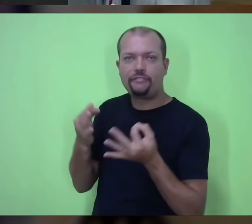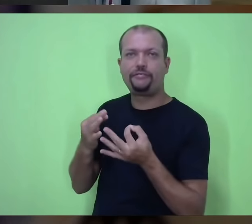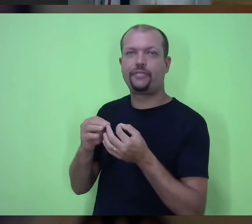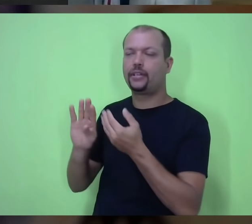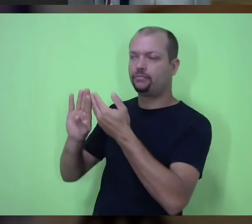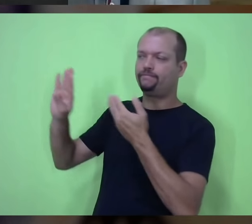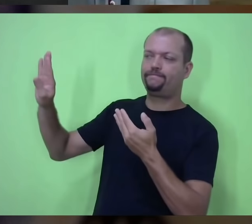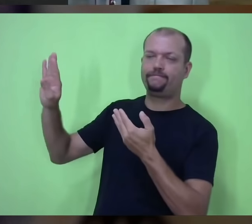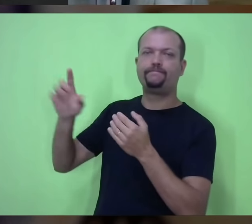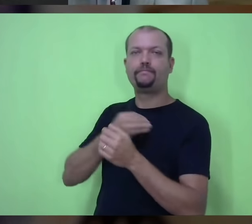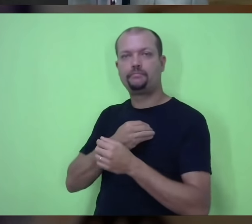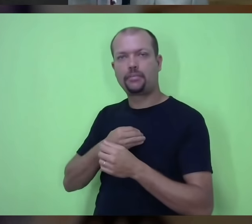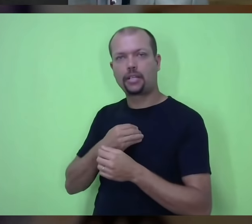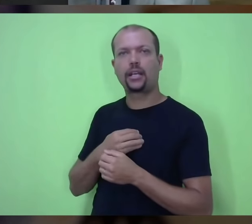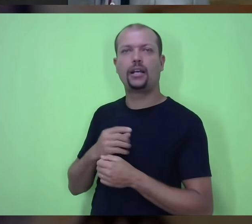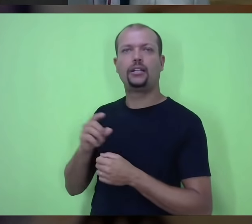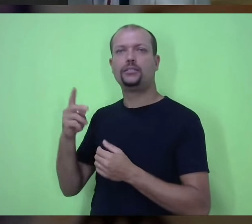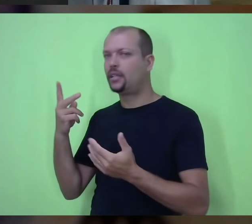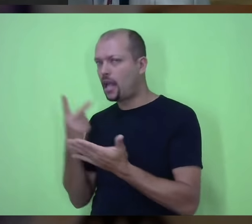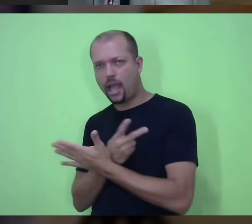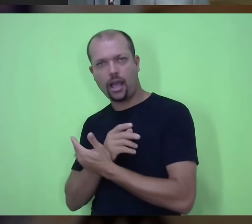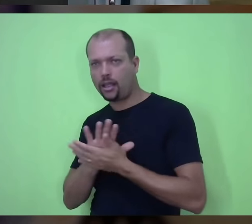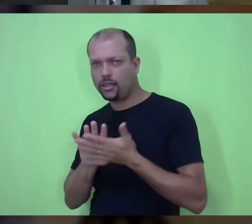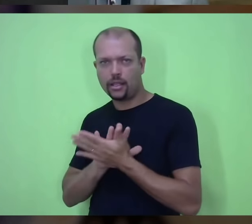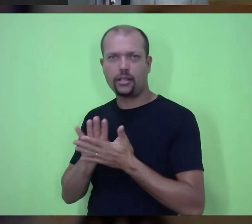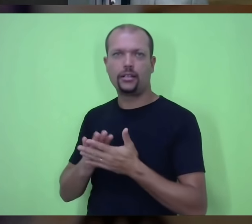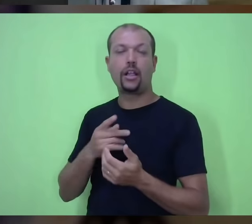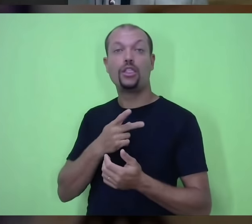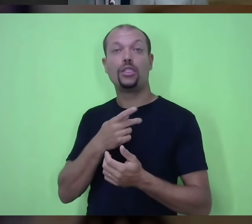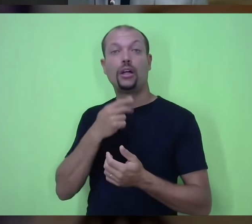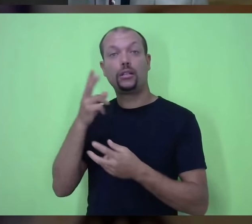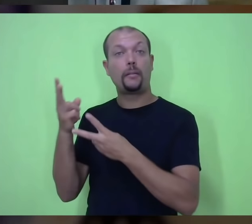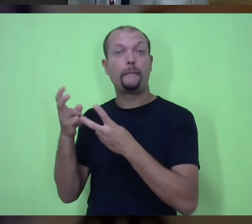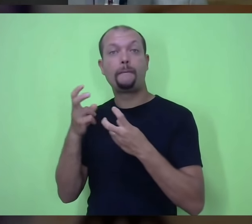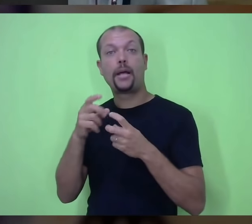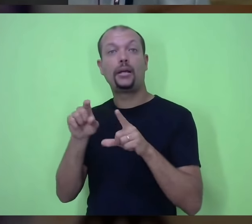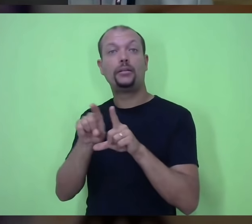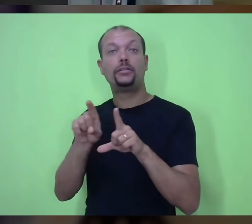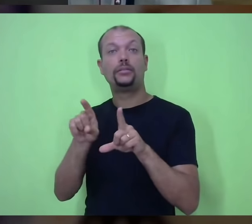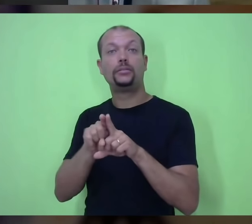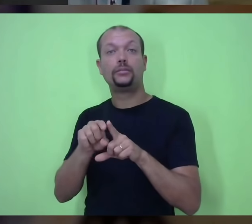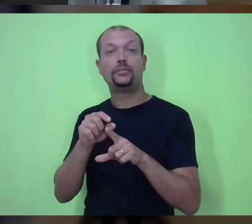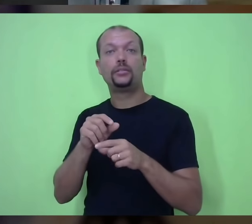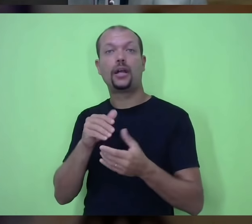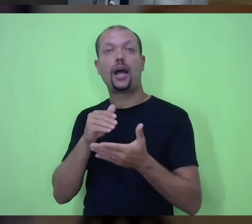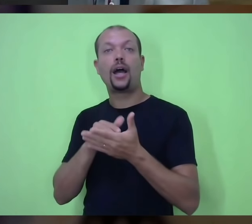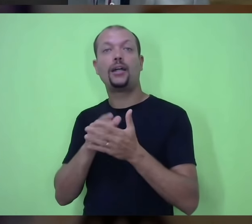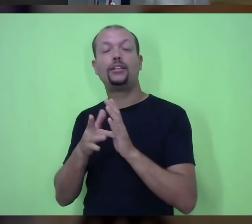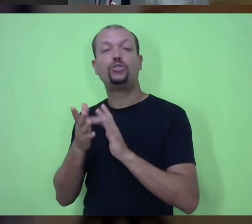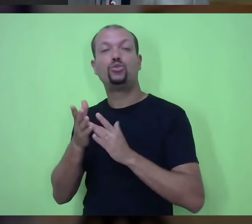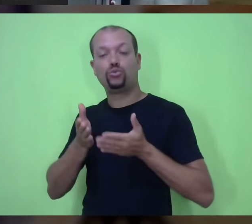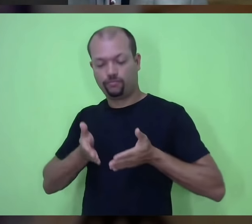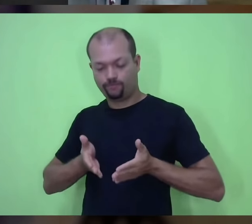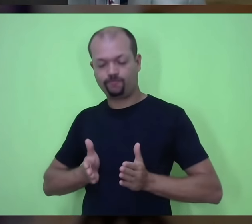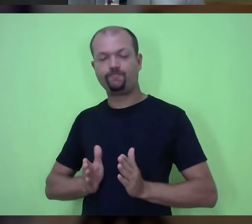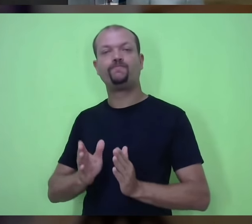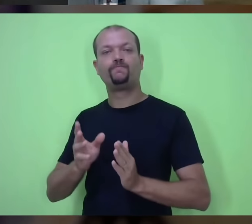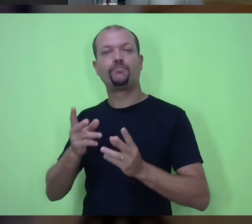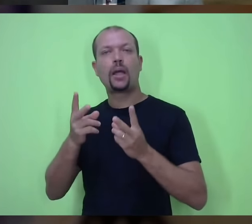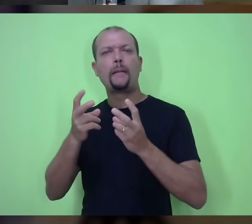distante do pecado, como aquele que não erra. E nós vemos agora, até agora nós percebemos que Cristo se encarnou, e agora